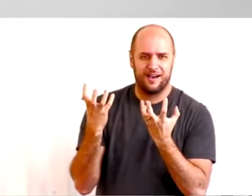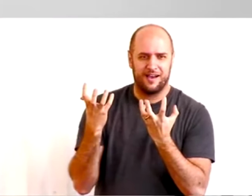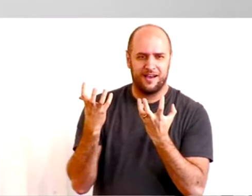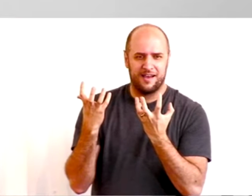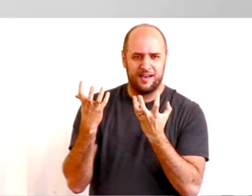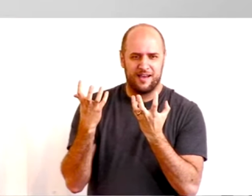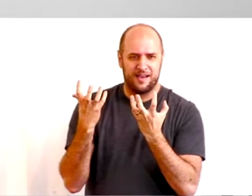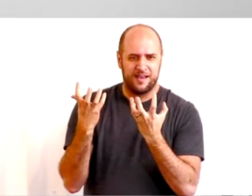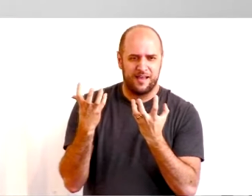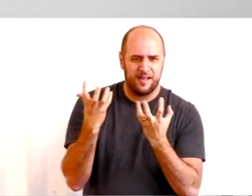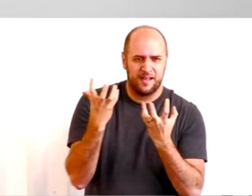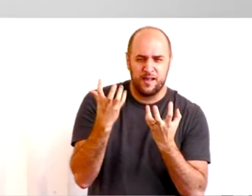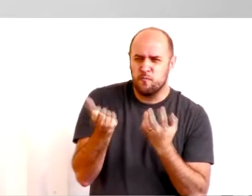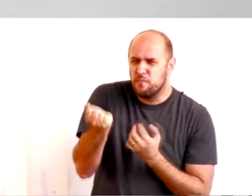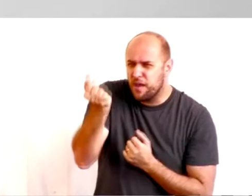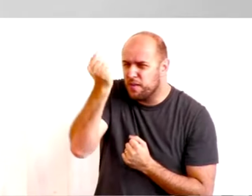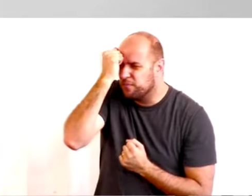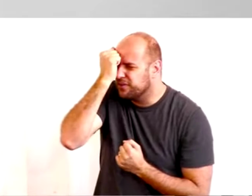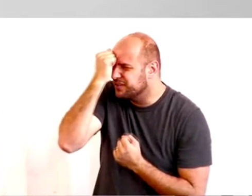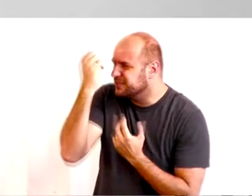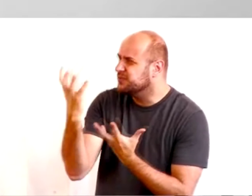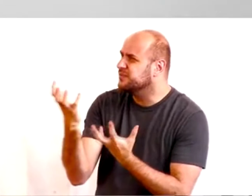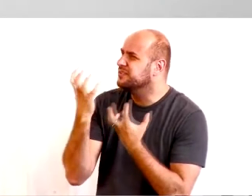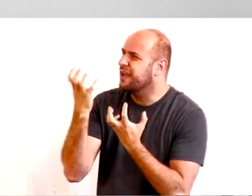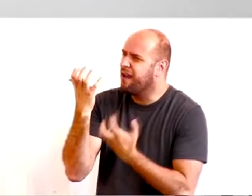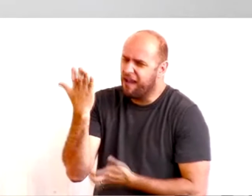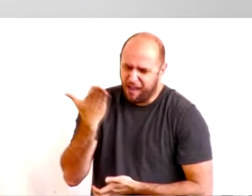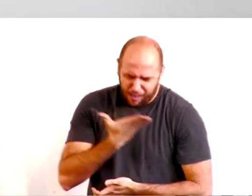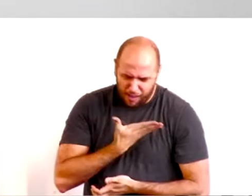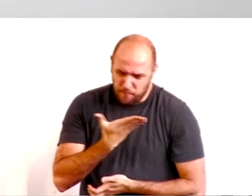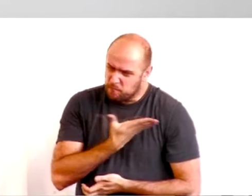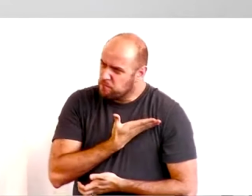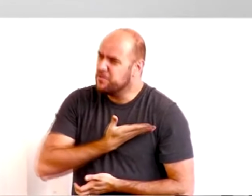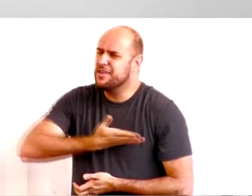clemência dos arrependidos, o amigo dos